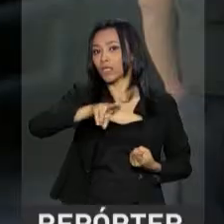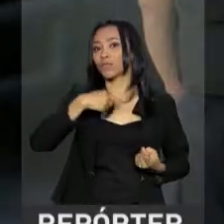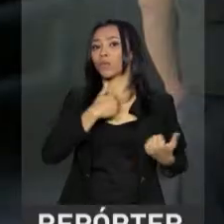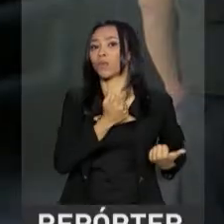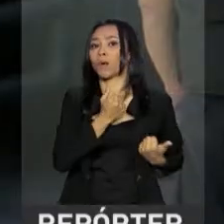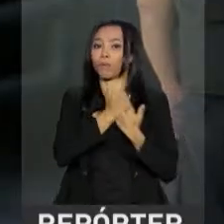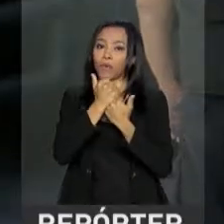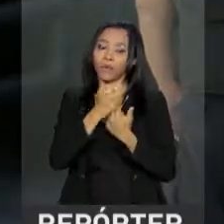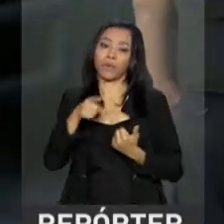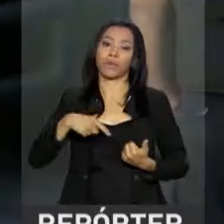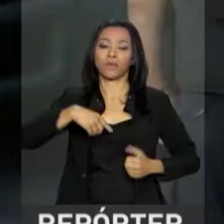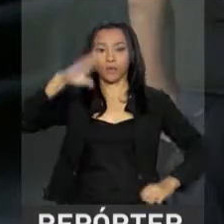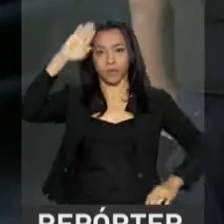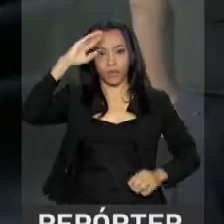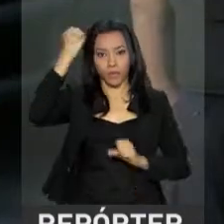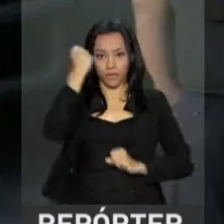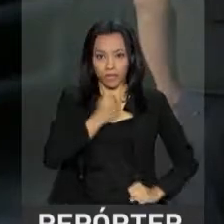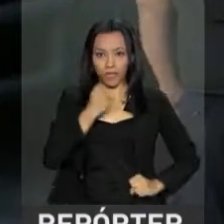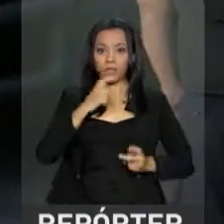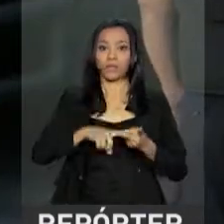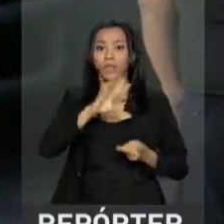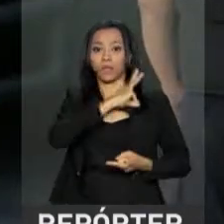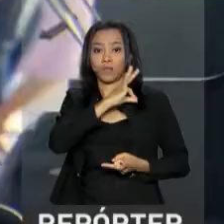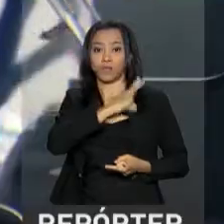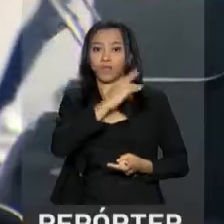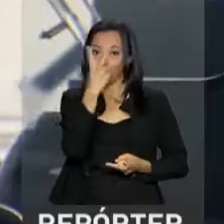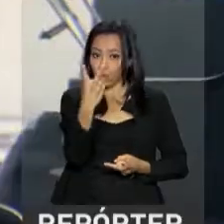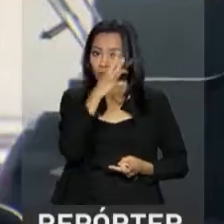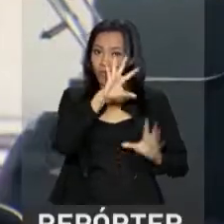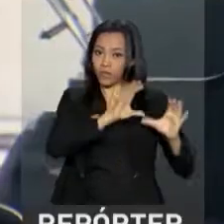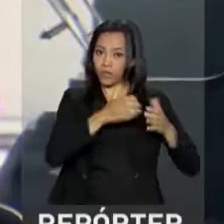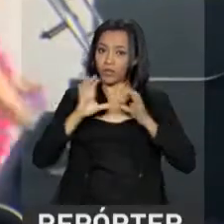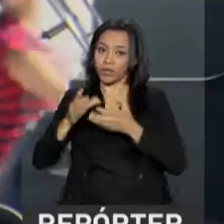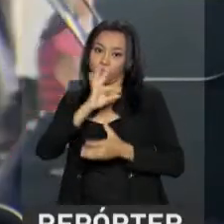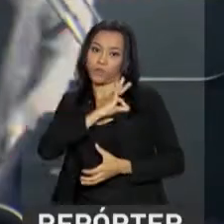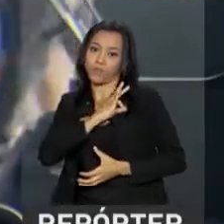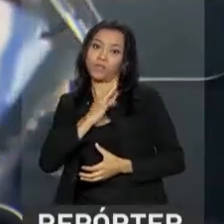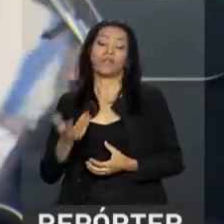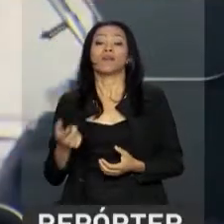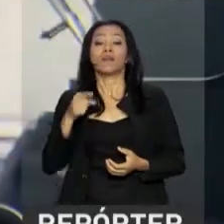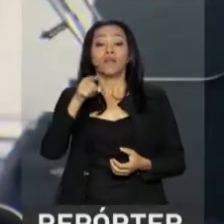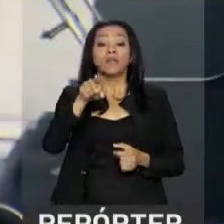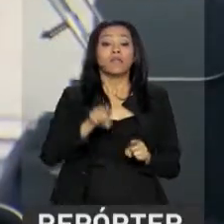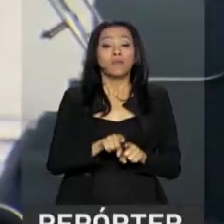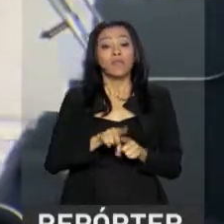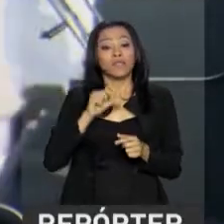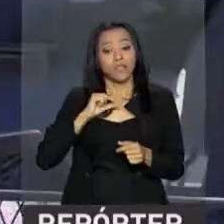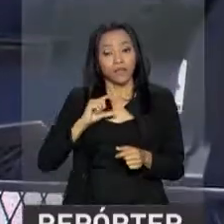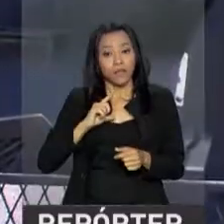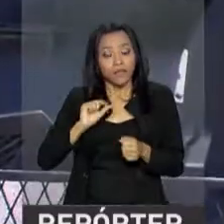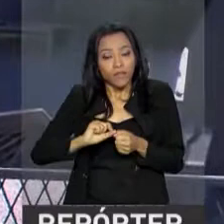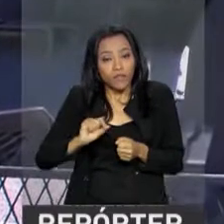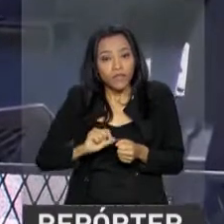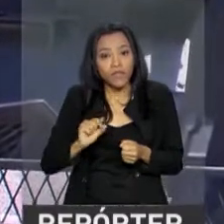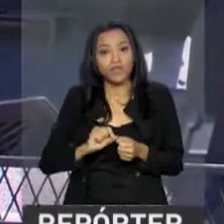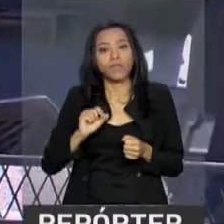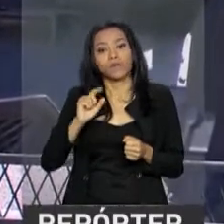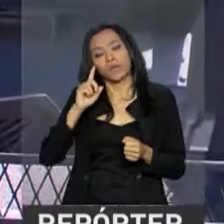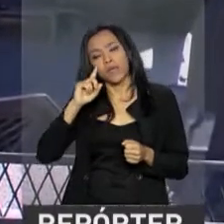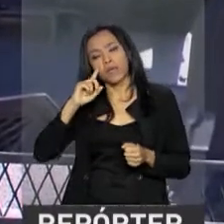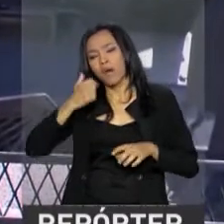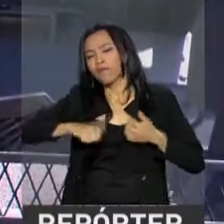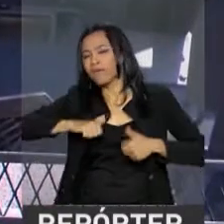Armadas, Polícia Civil e Militar. Também tem feito inspeções em unidades de segurança do estado para fazer uma avaliação